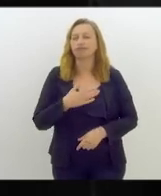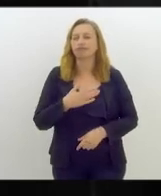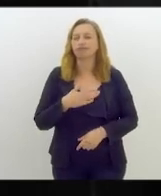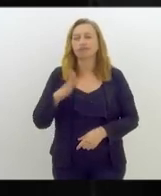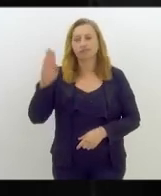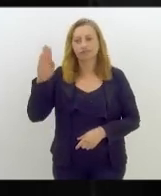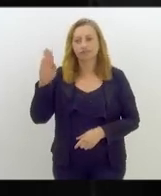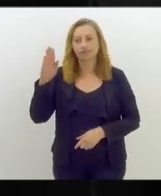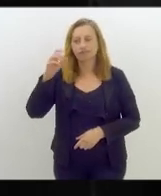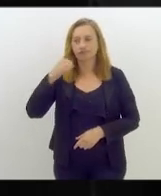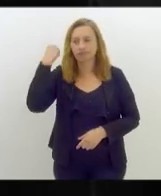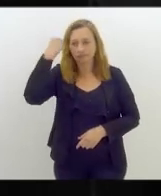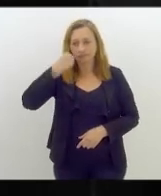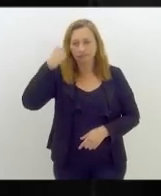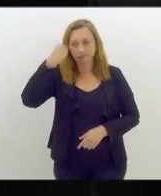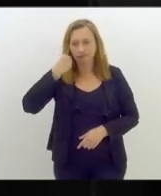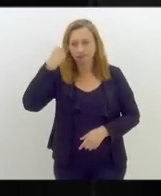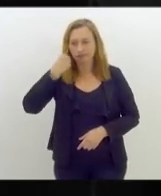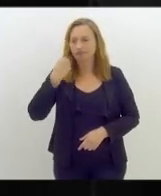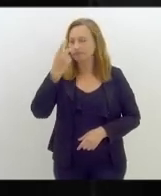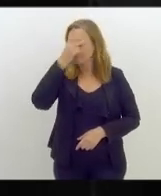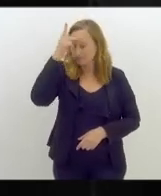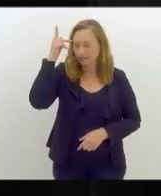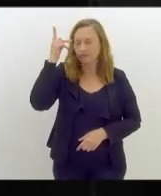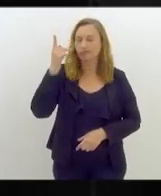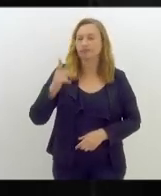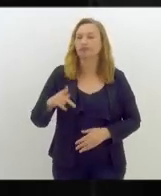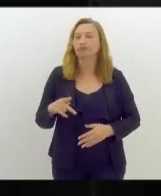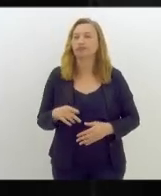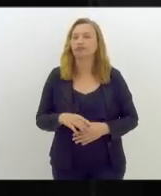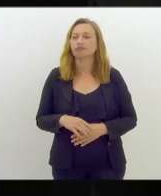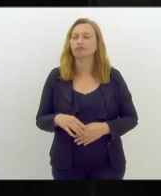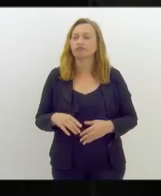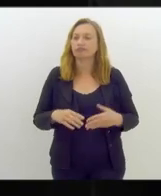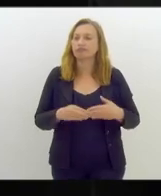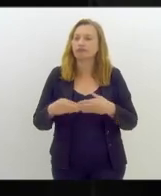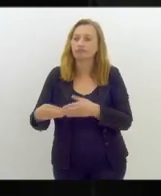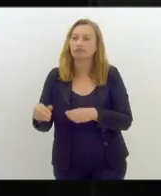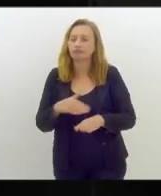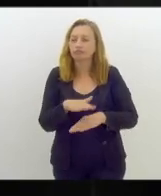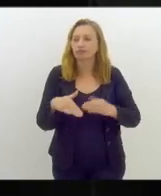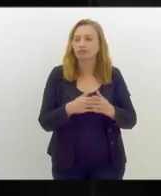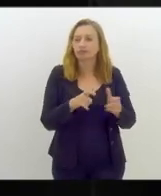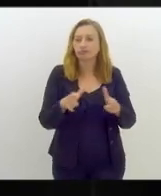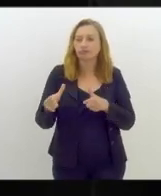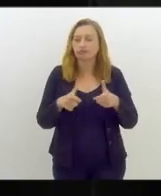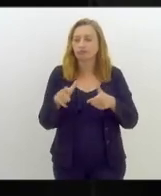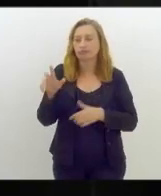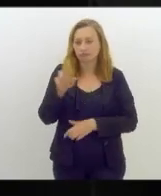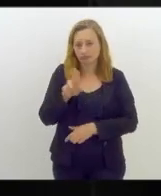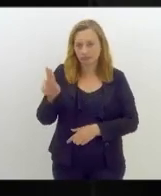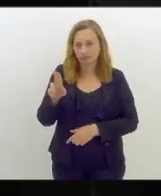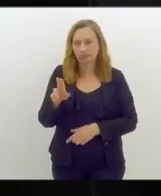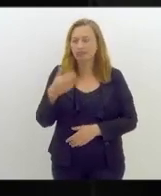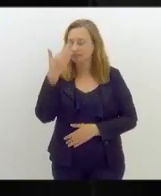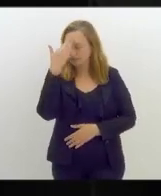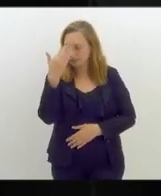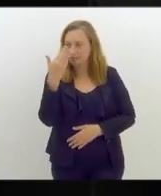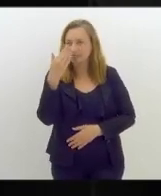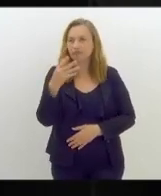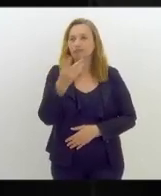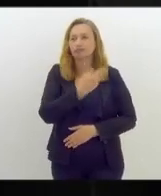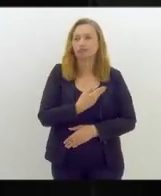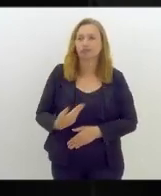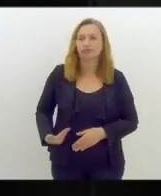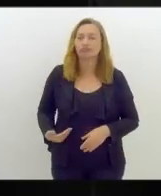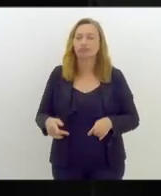ao Senado, que foi uma pessoa que nós levamos em todos os lugares o seu nome. Agradecer ao governador